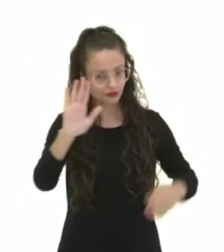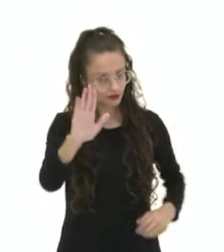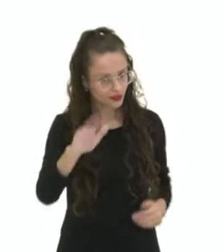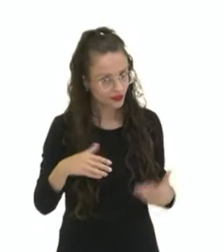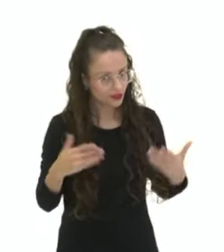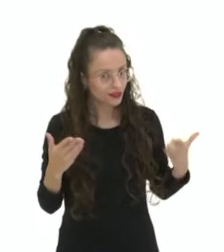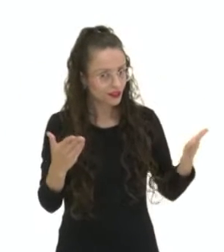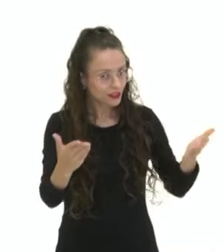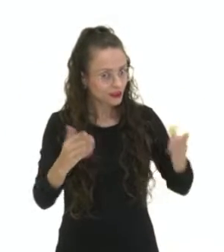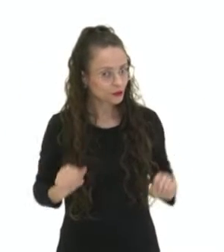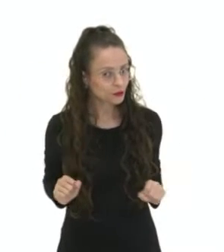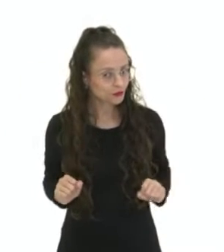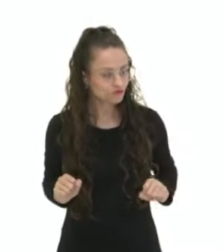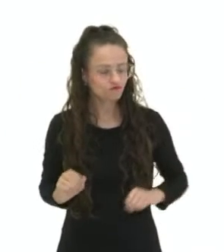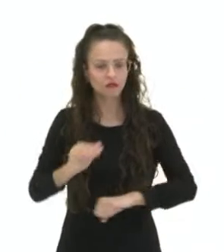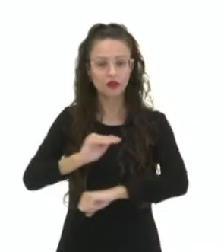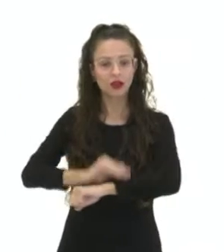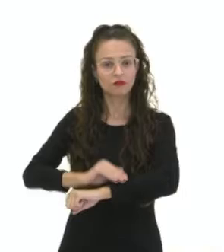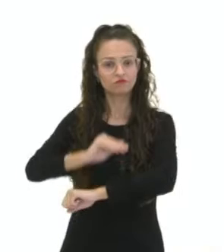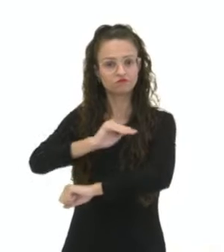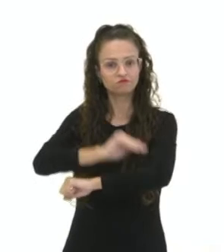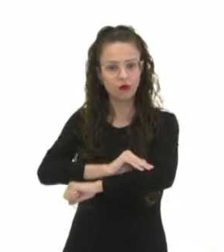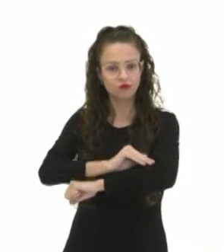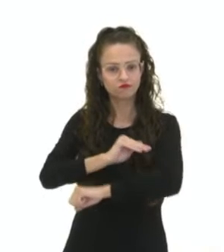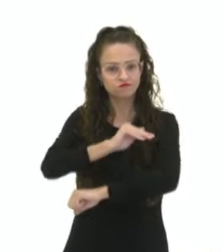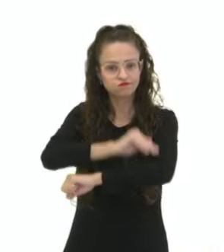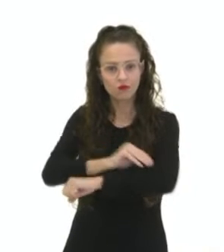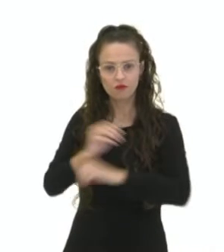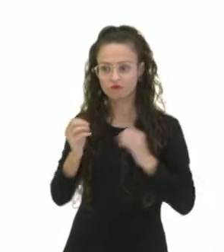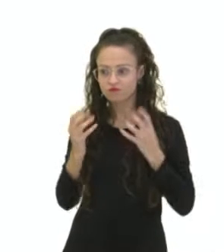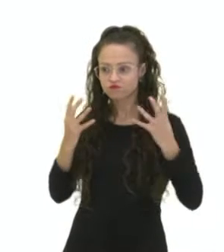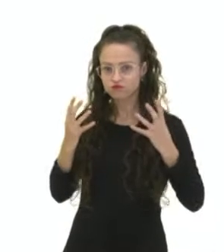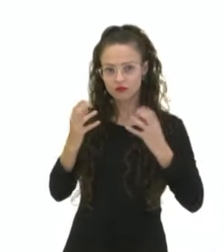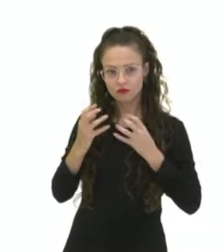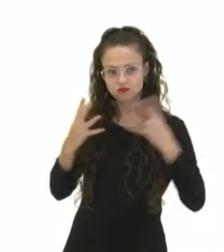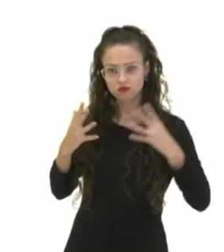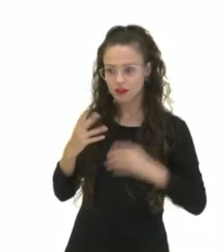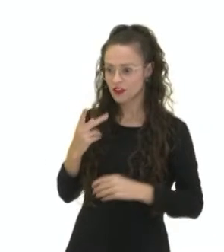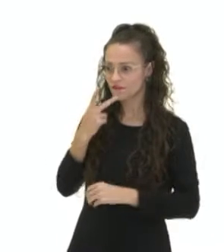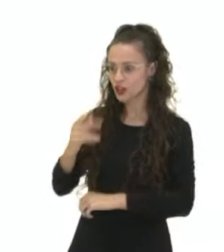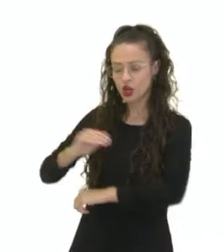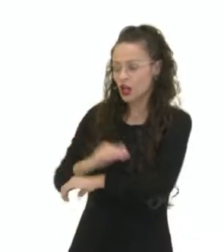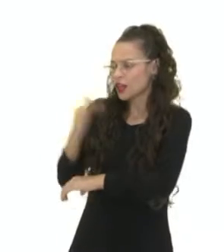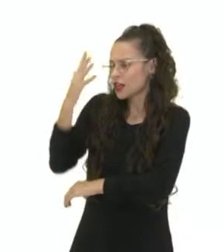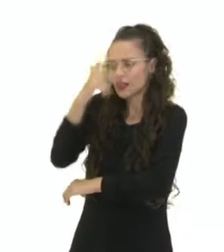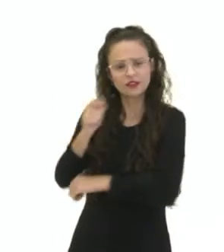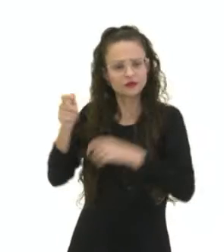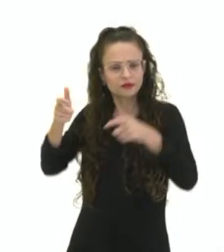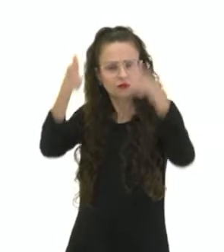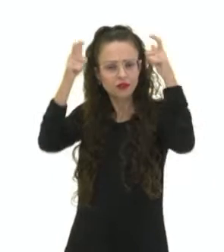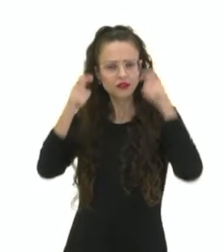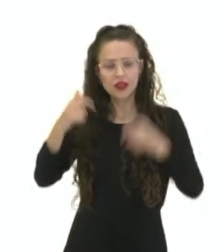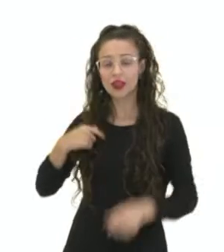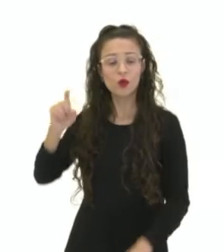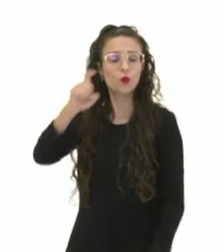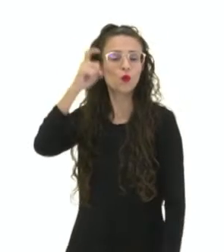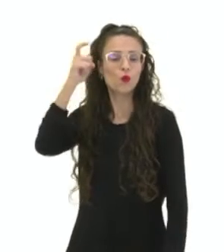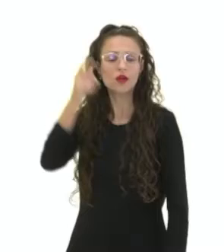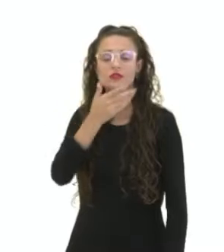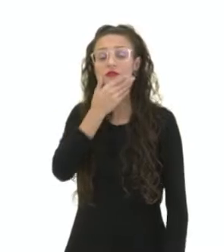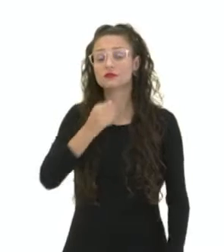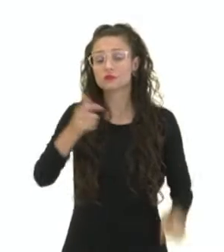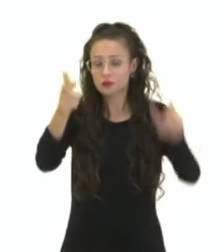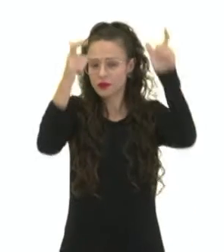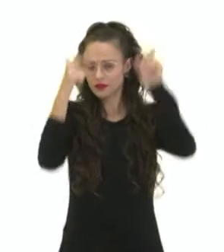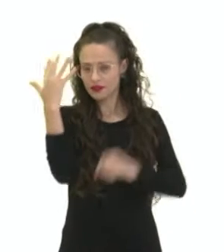Então, a rã pulou para o seu colo e disse: "Linda princesa, eu já fui um príncipe muito